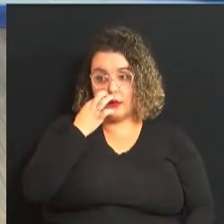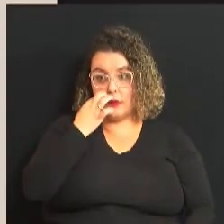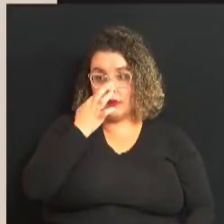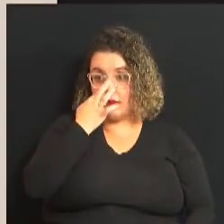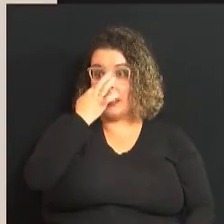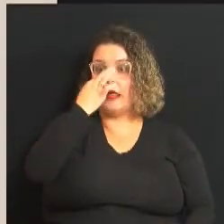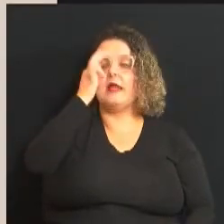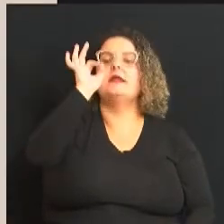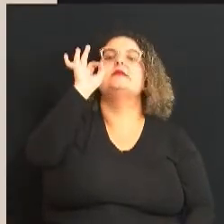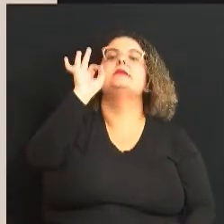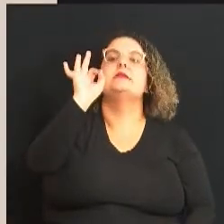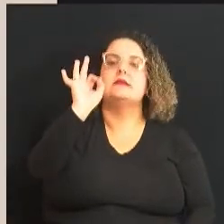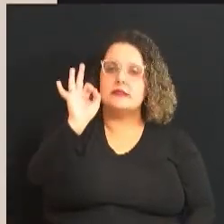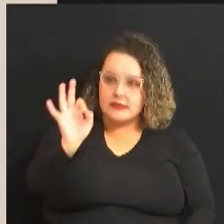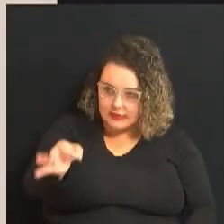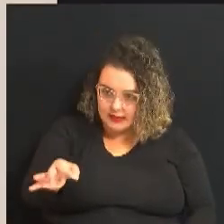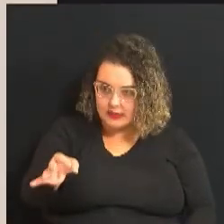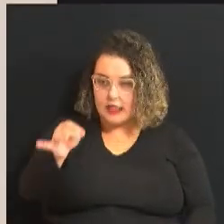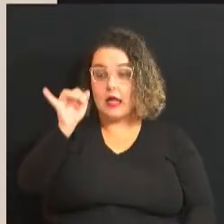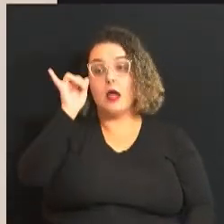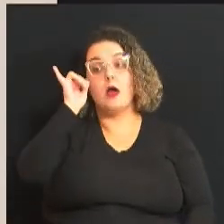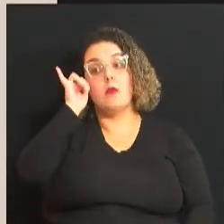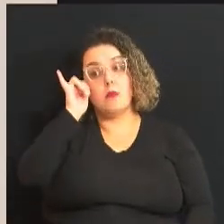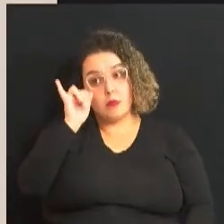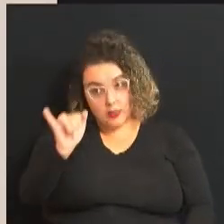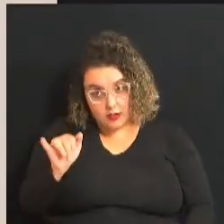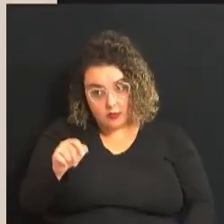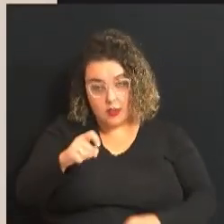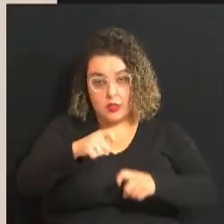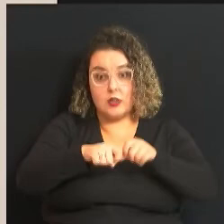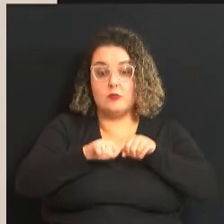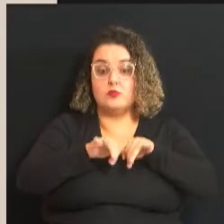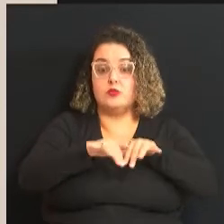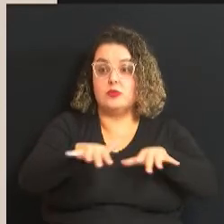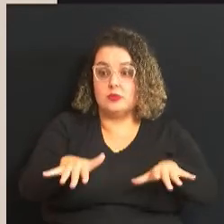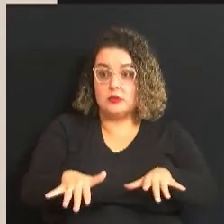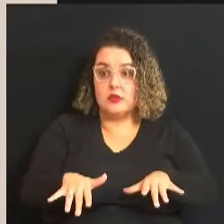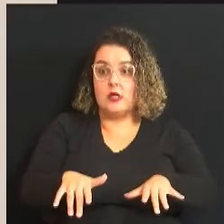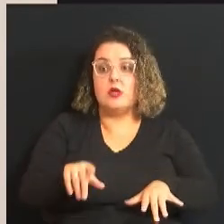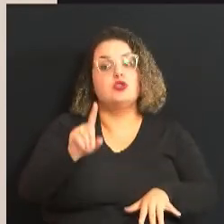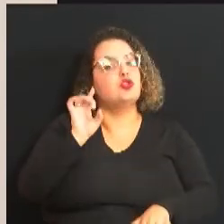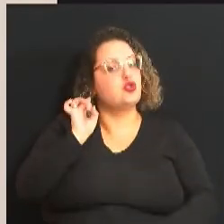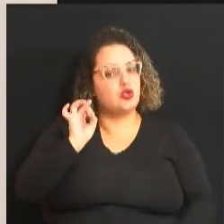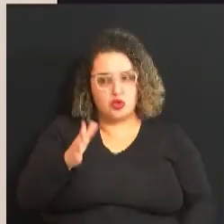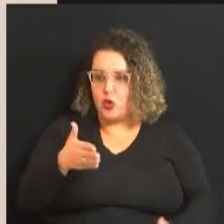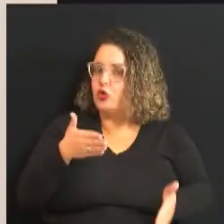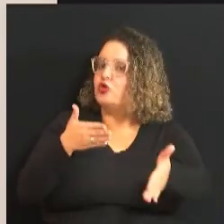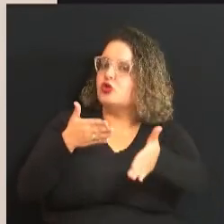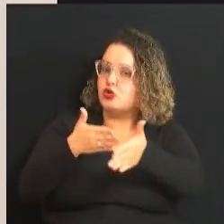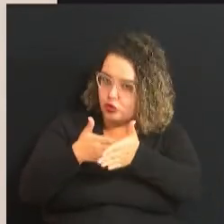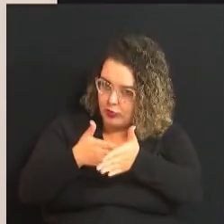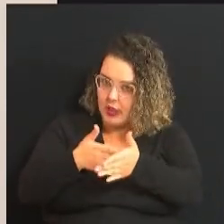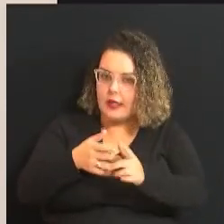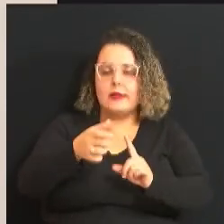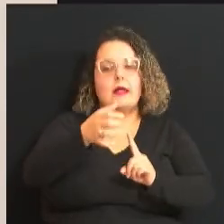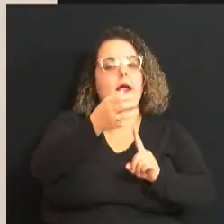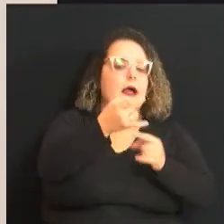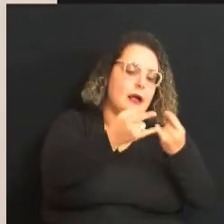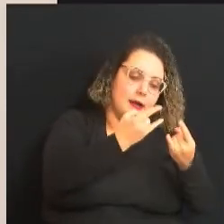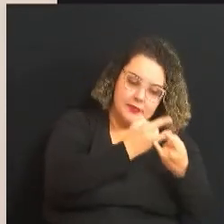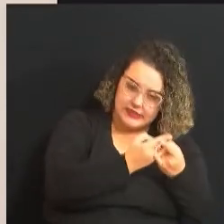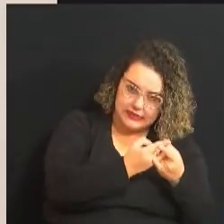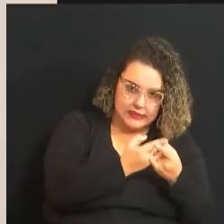Exatamente. Aí, para evitar as infecções sexualmente transmissíveis, somente os métodos de barreira. Aí não adianta